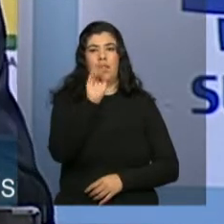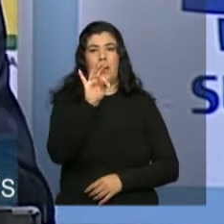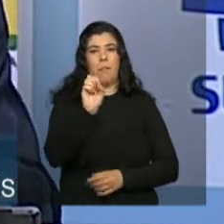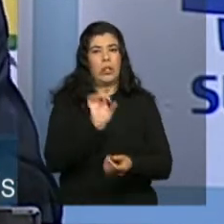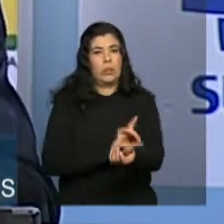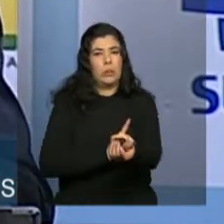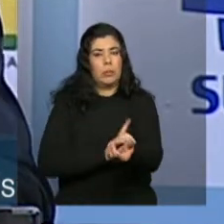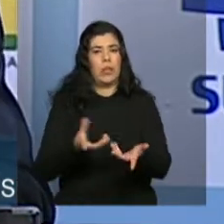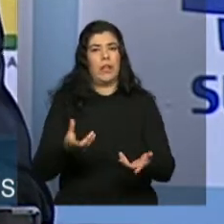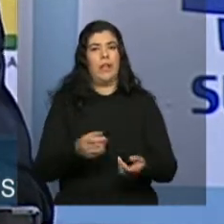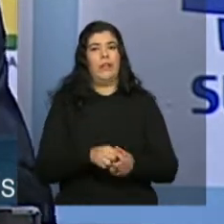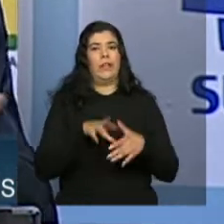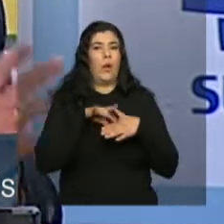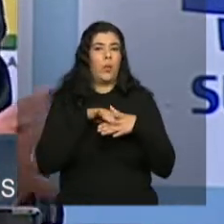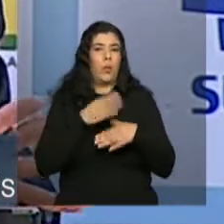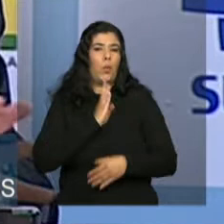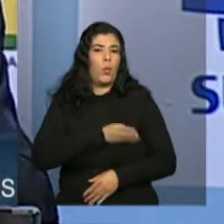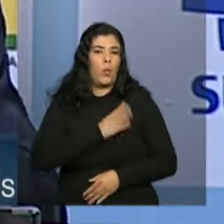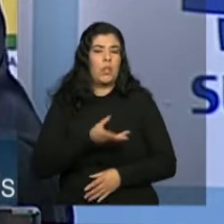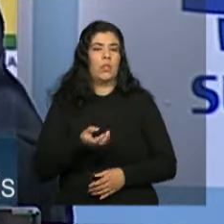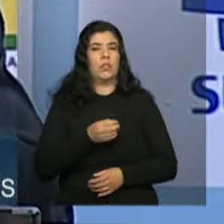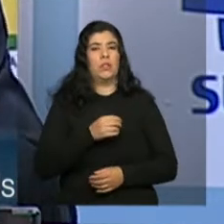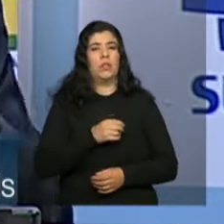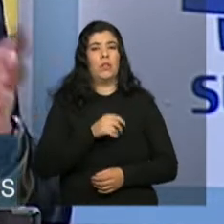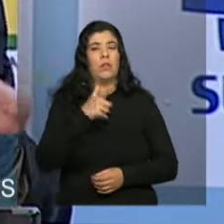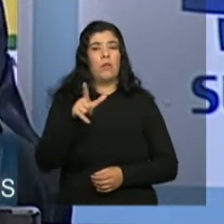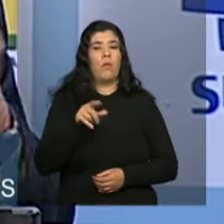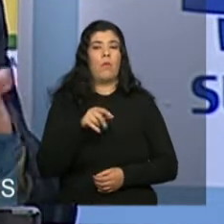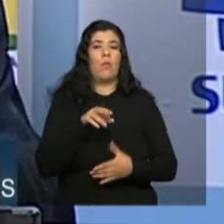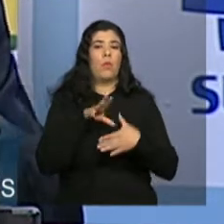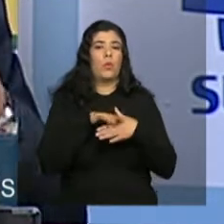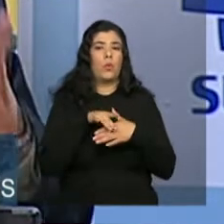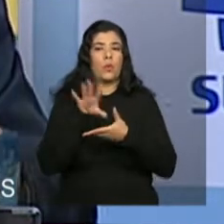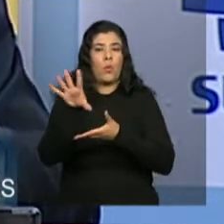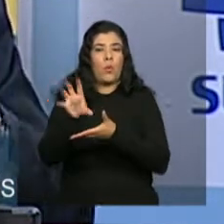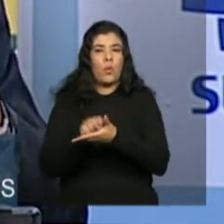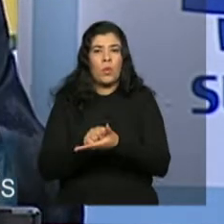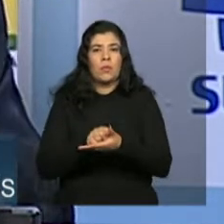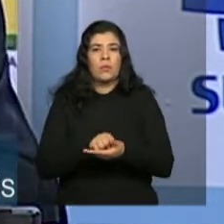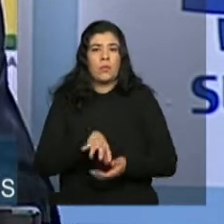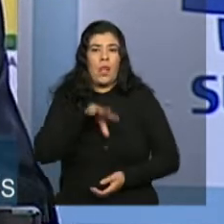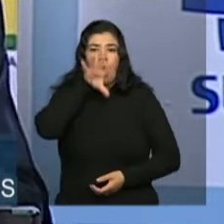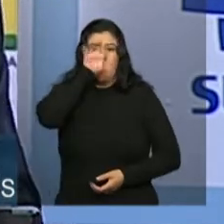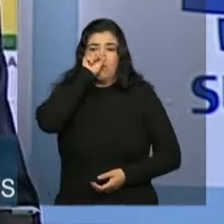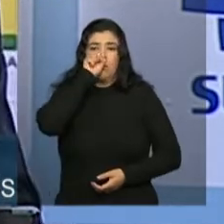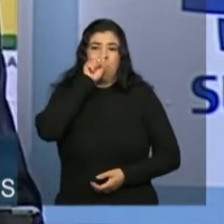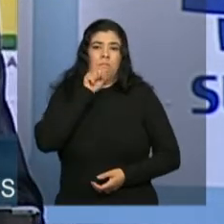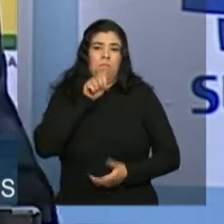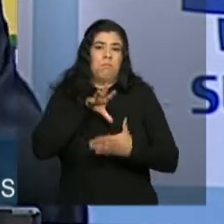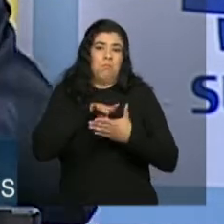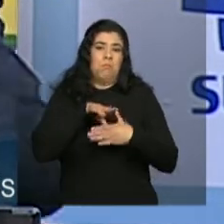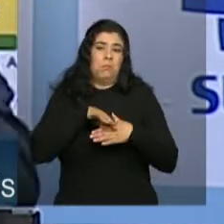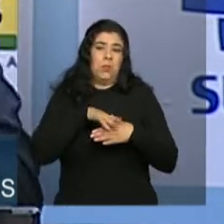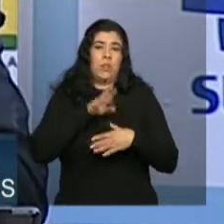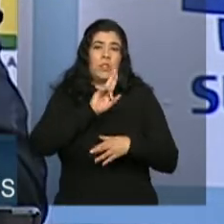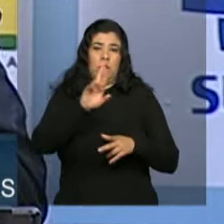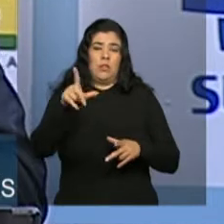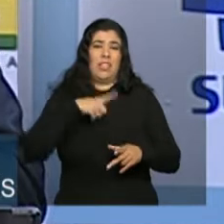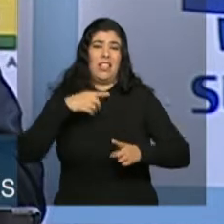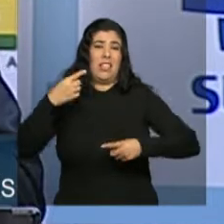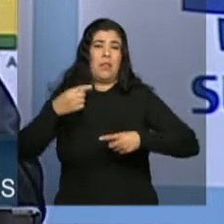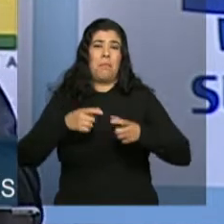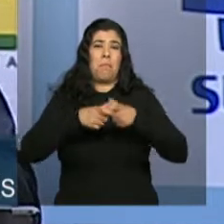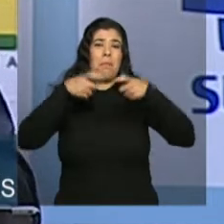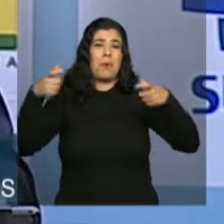cardiovasculares ou no caso das infecciosas as infecções respiratórias é certa para isso você tem um nível já de